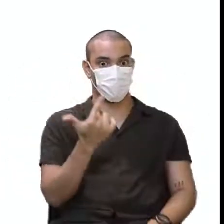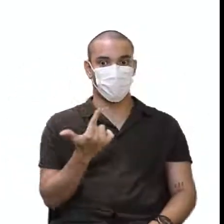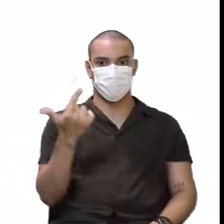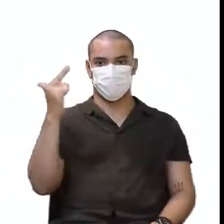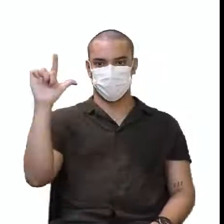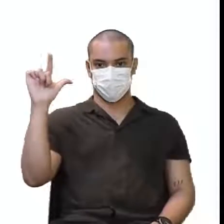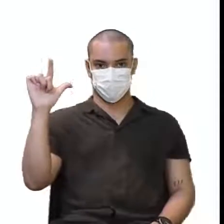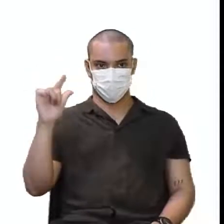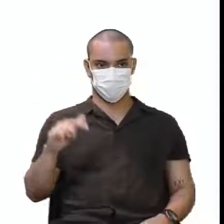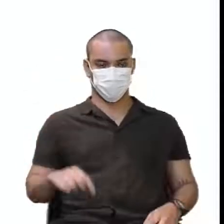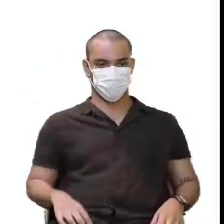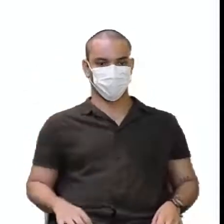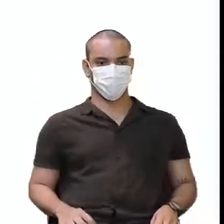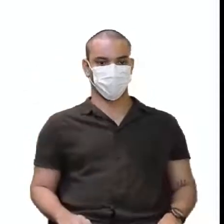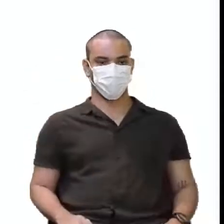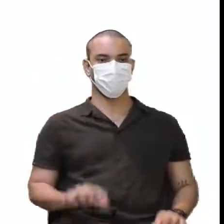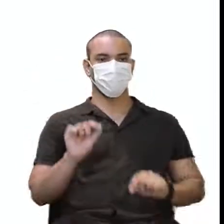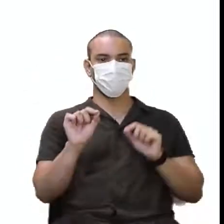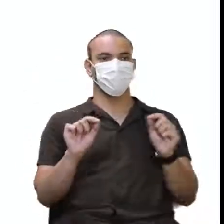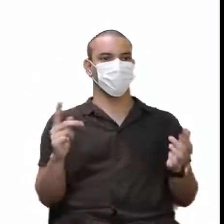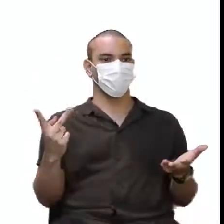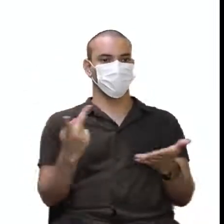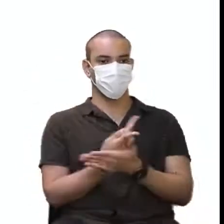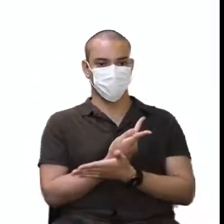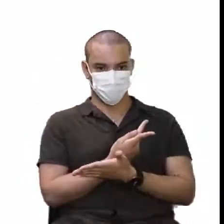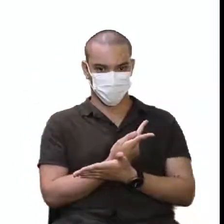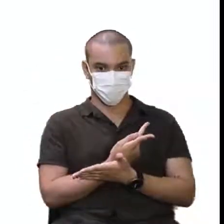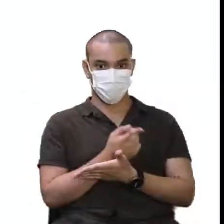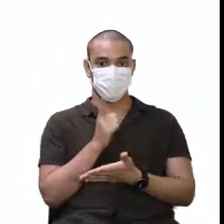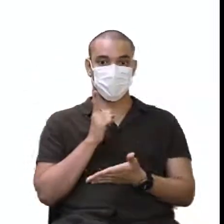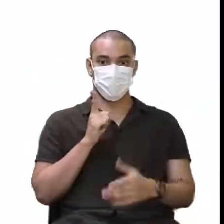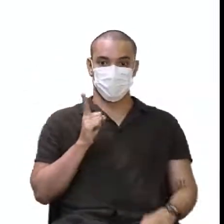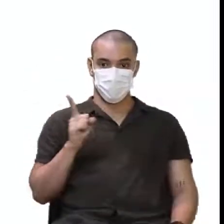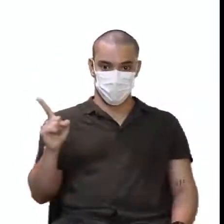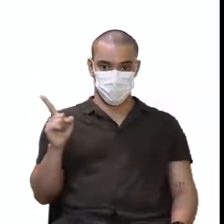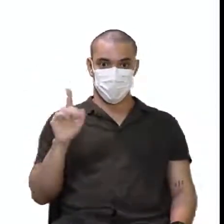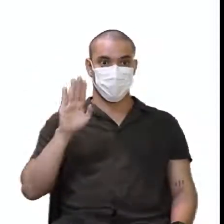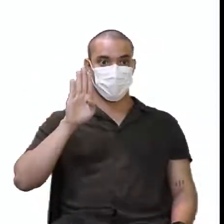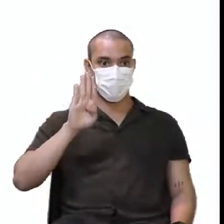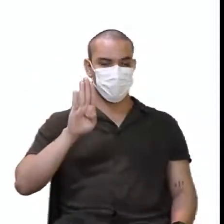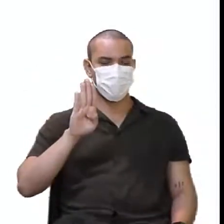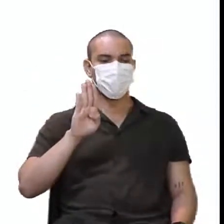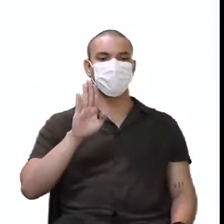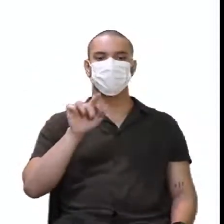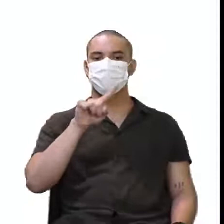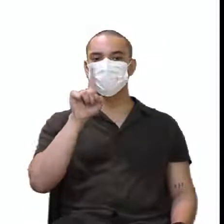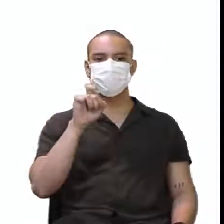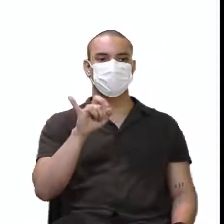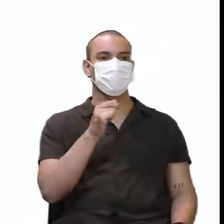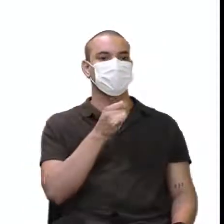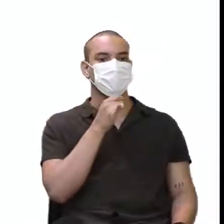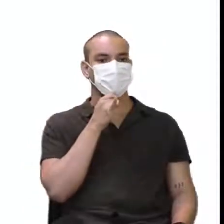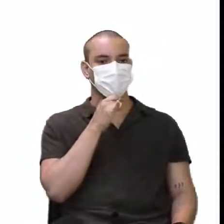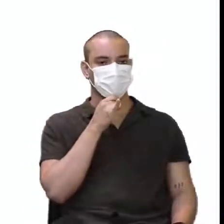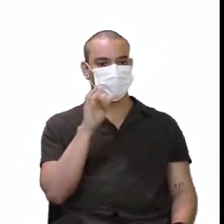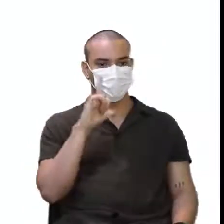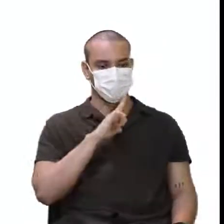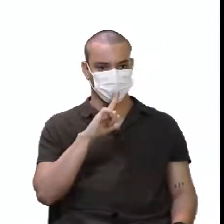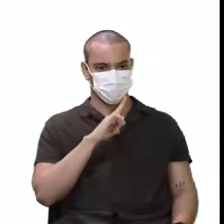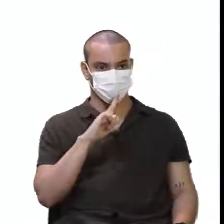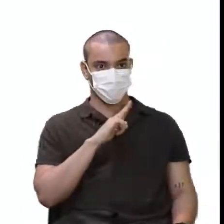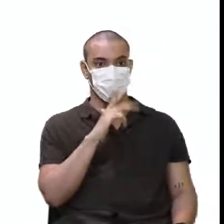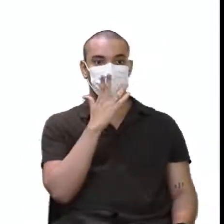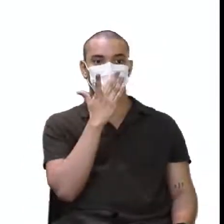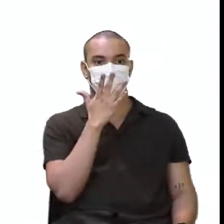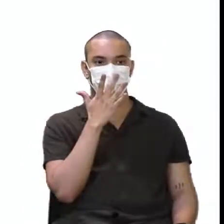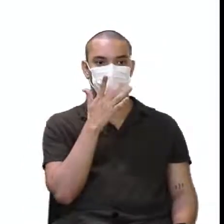outra planta. O que vai acontecer? Nesse indivíduo B, vamos dizer que eu tinha ali a